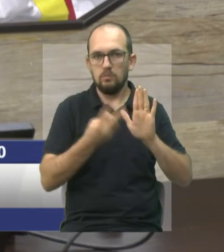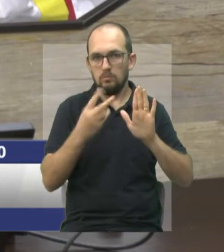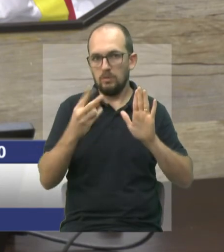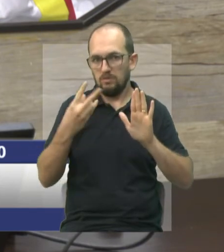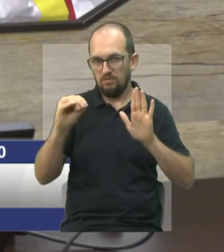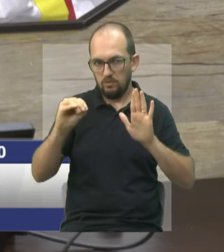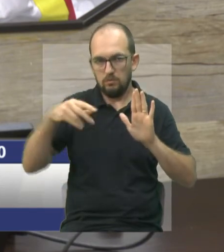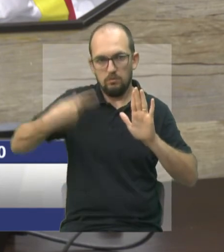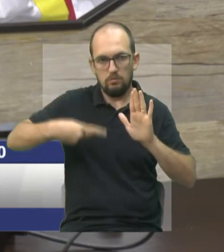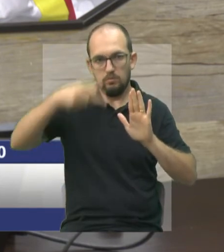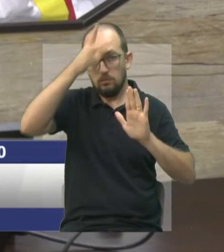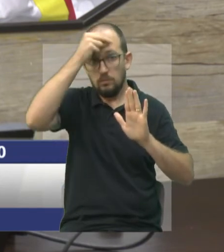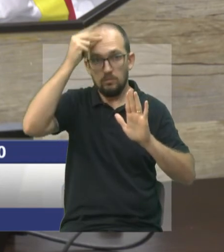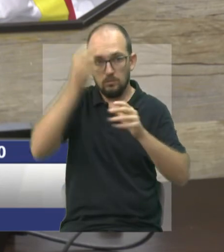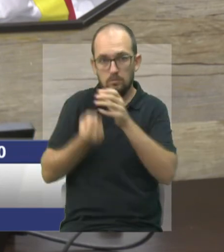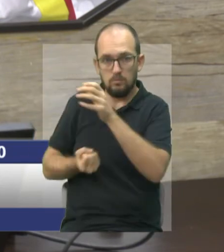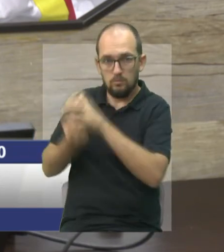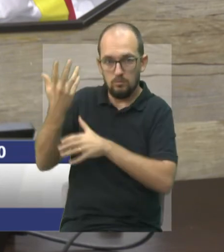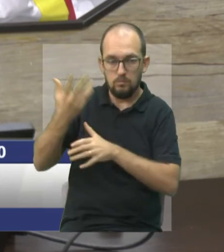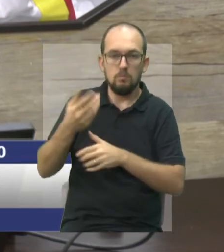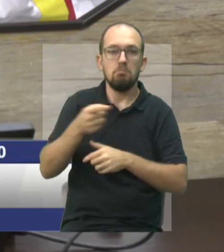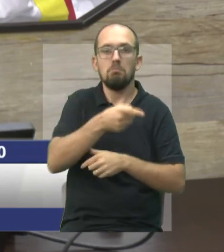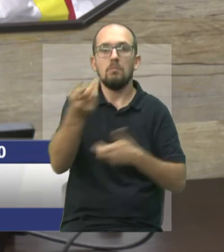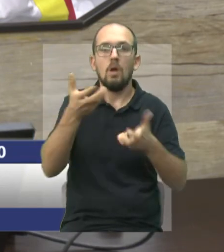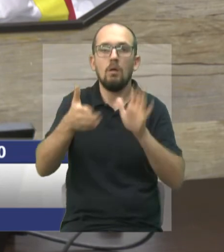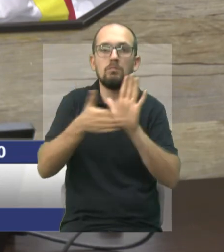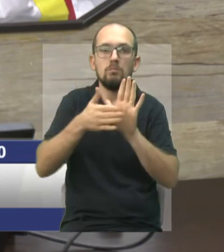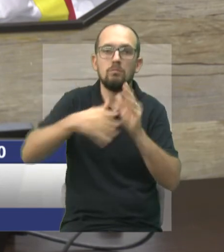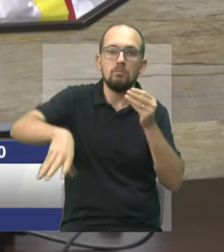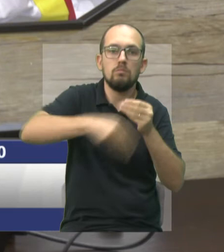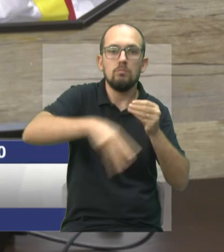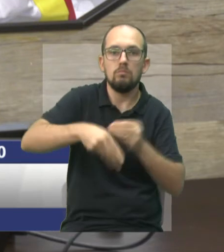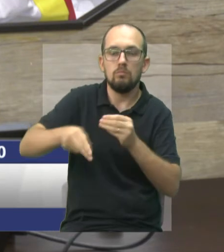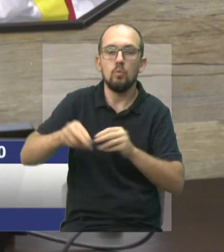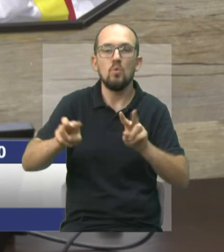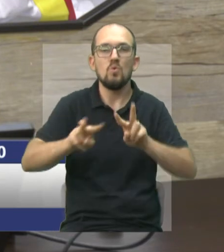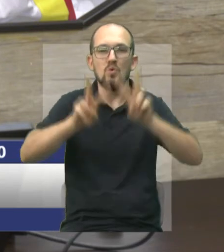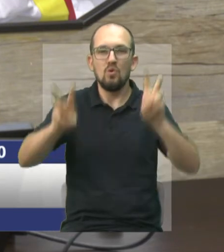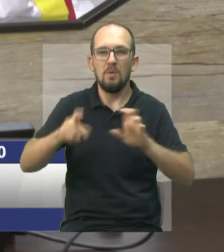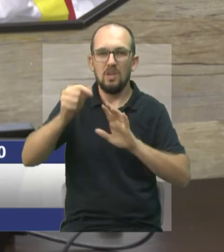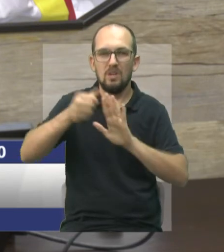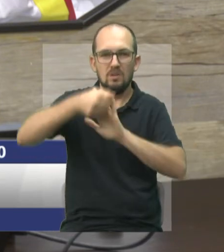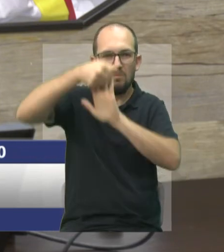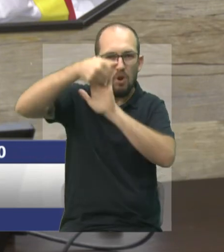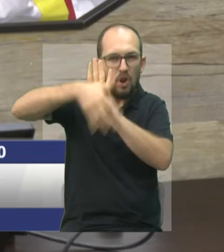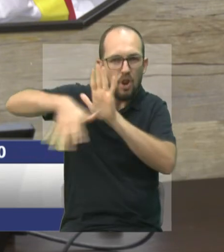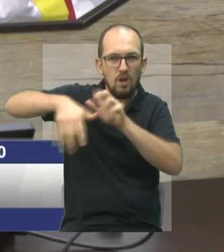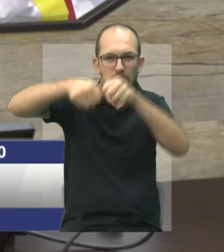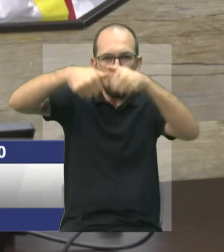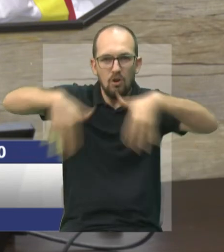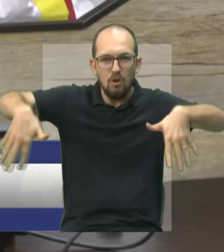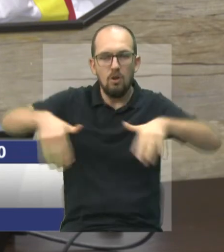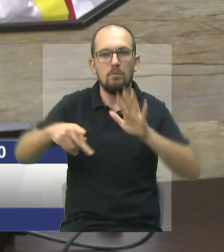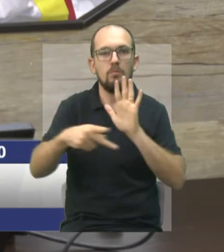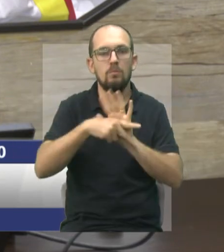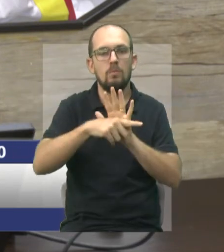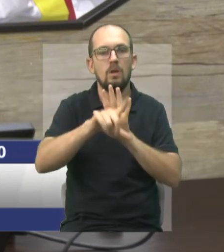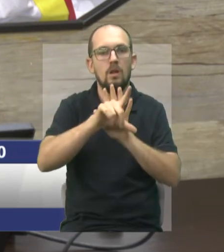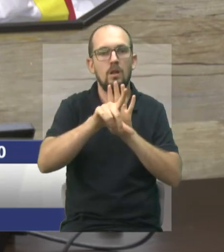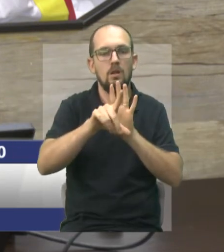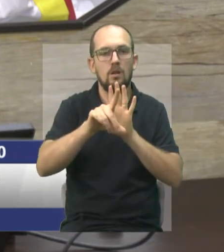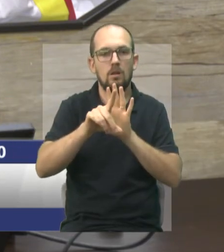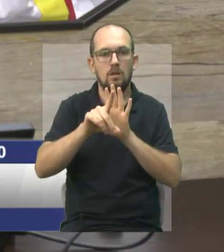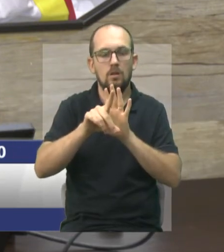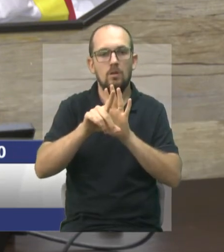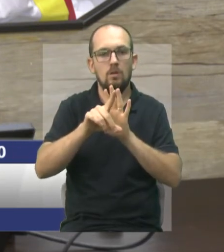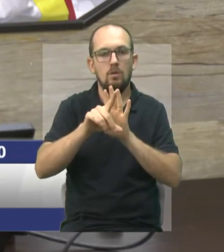da Prefeitura Municipal de Jaú, que dispõe sobre as diretrizes para a elaboração e execução da Lei Orçamentária de 2021